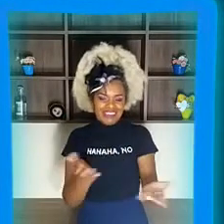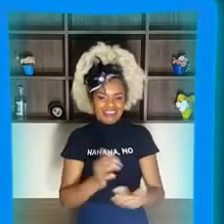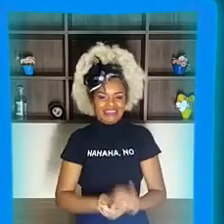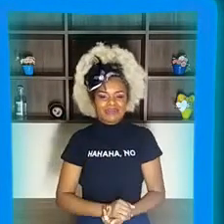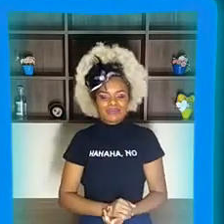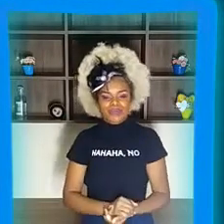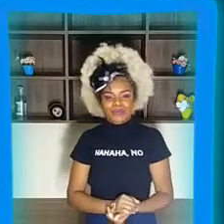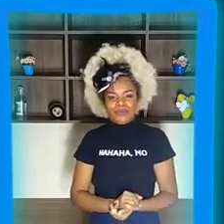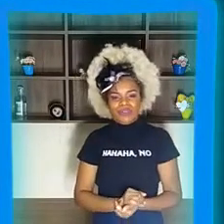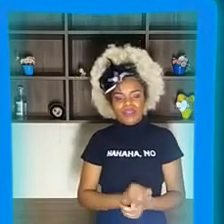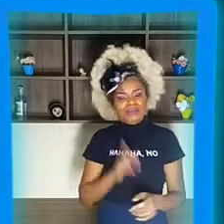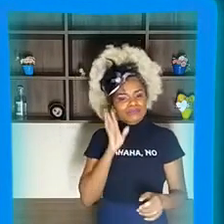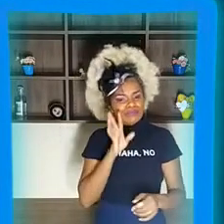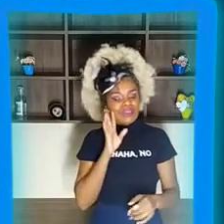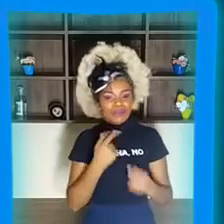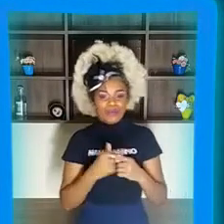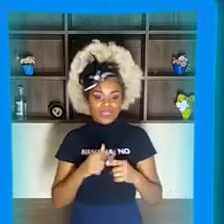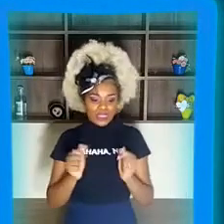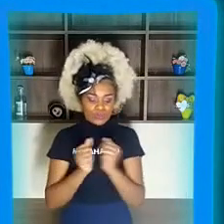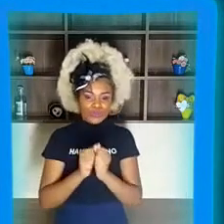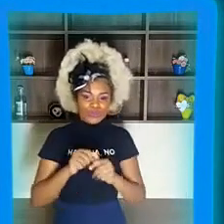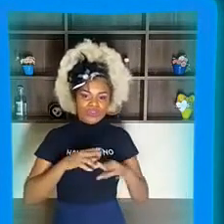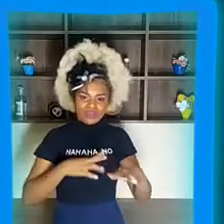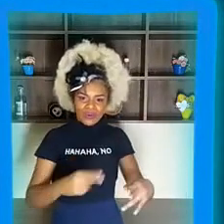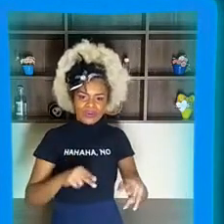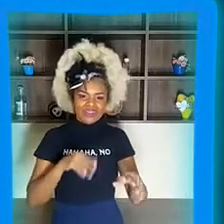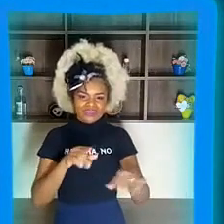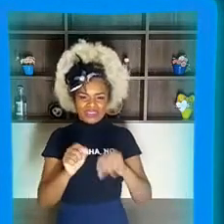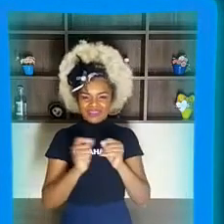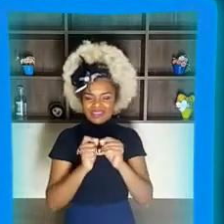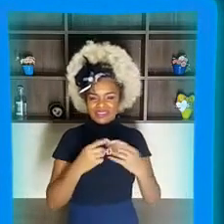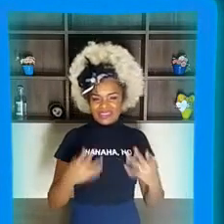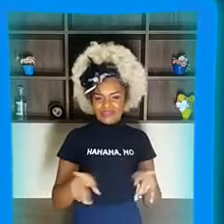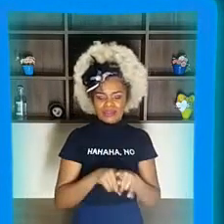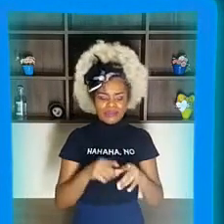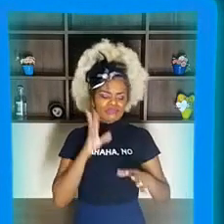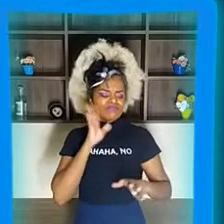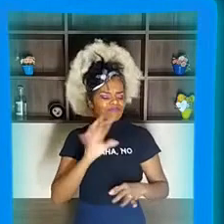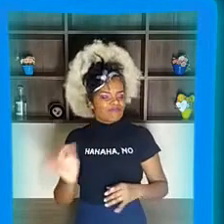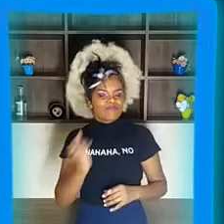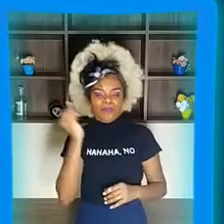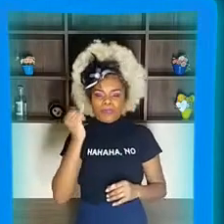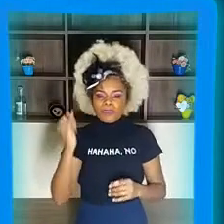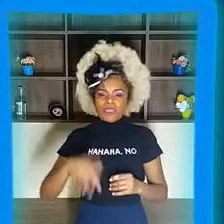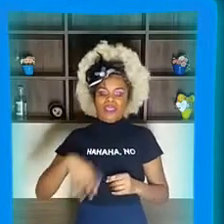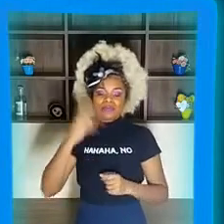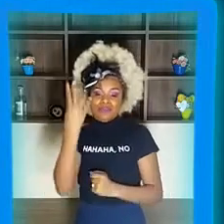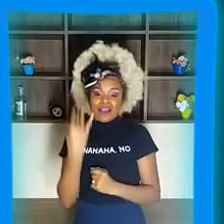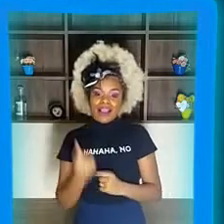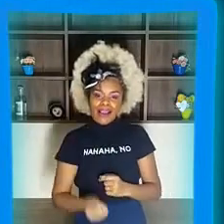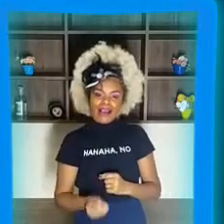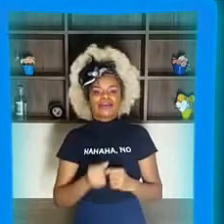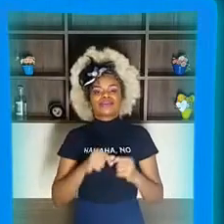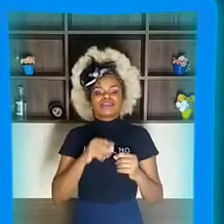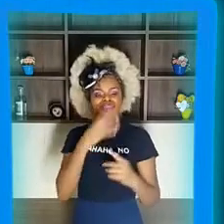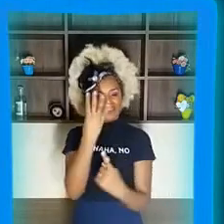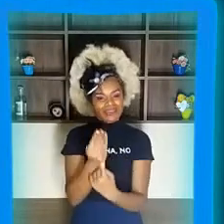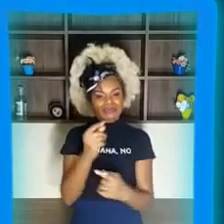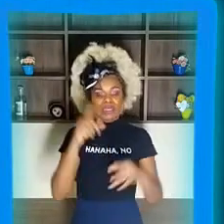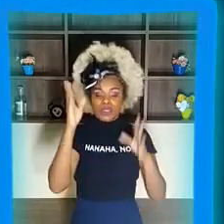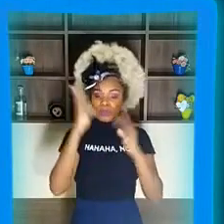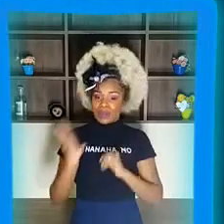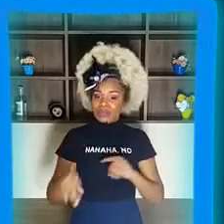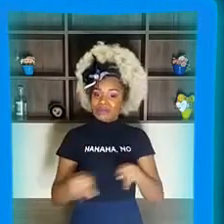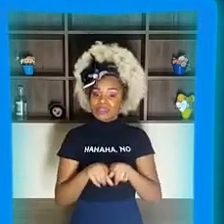é muito bacana que a gente junta esse movimento que vocês estão fazendo, sabe? É muito importante para a arte espírita no Brasil. E também essa